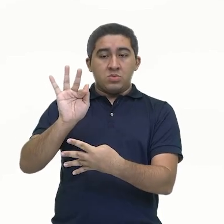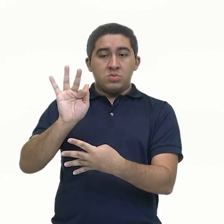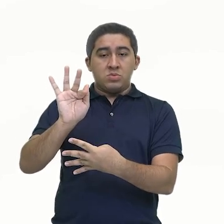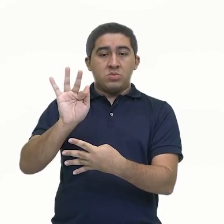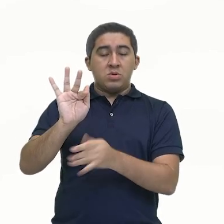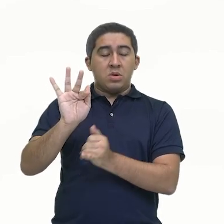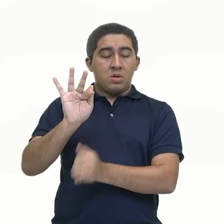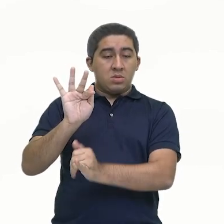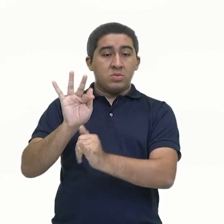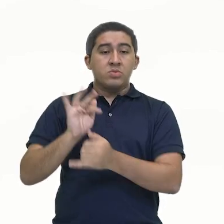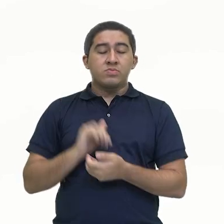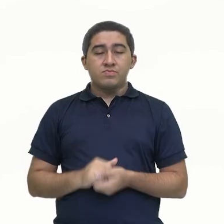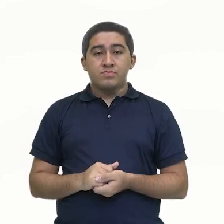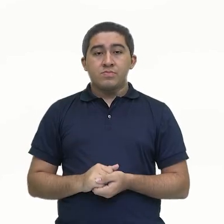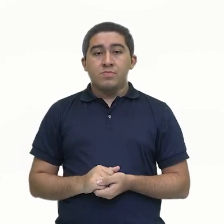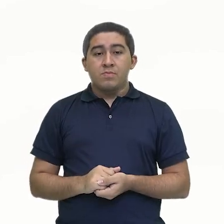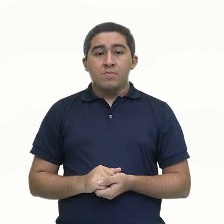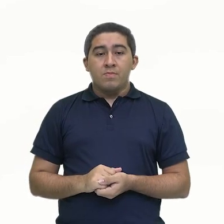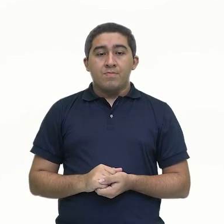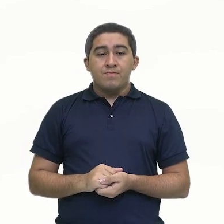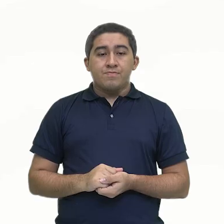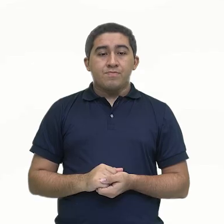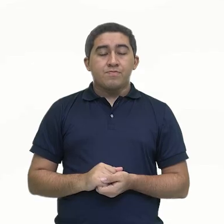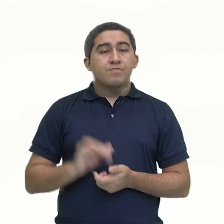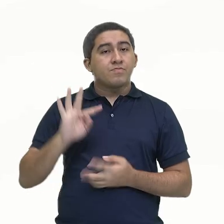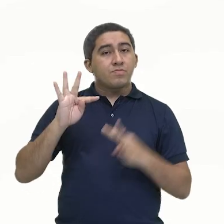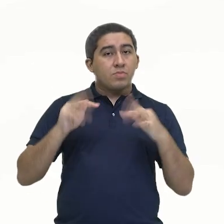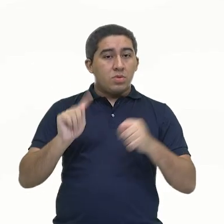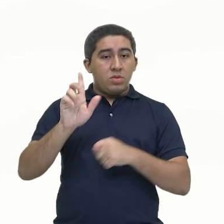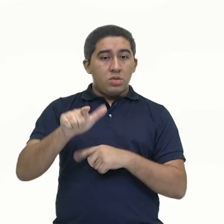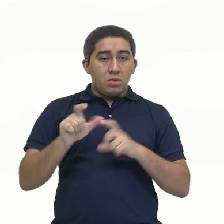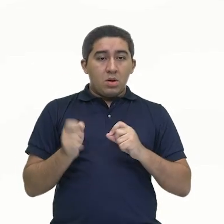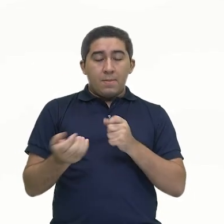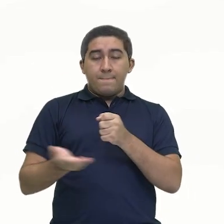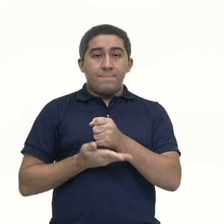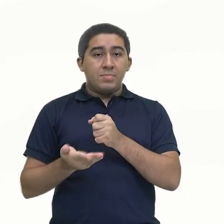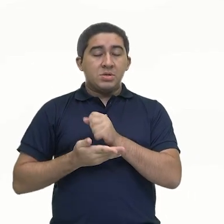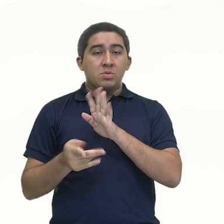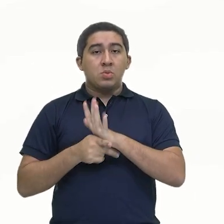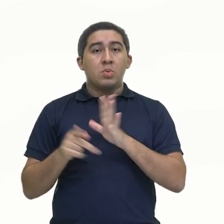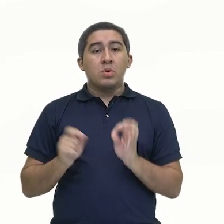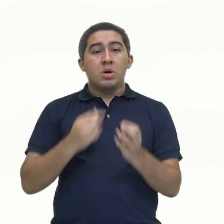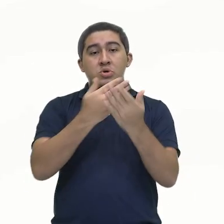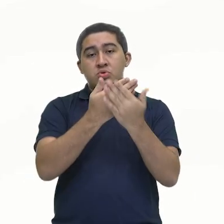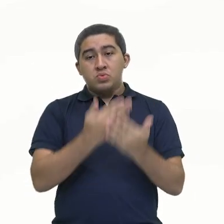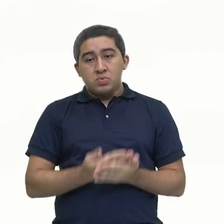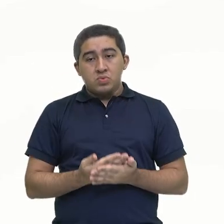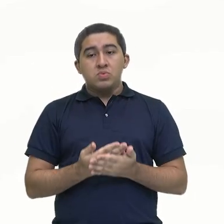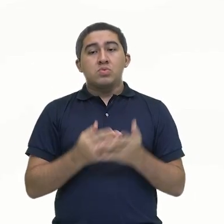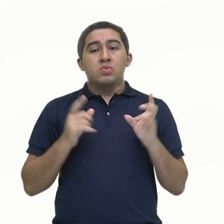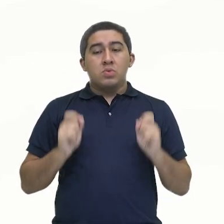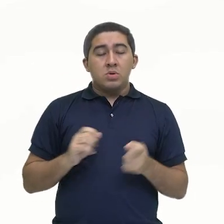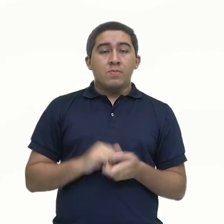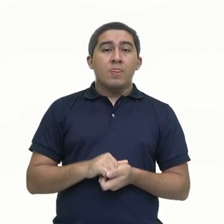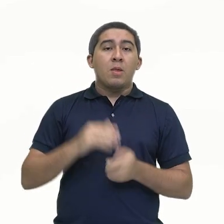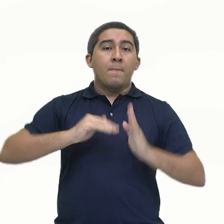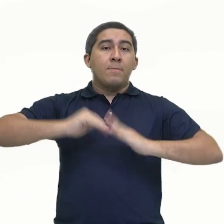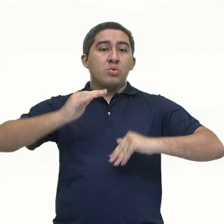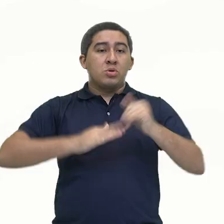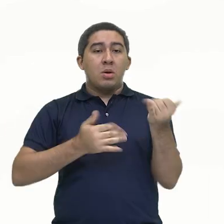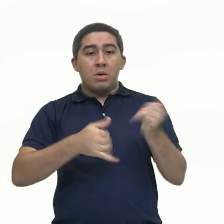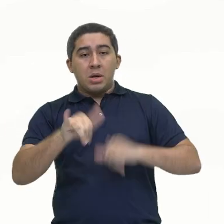cabem 14 elétrons. Gente, tudo isso baseado nos estudos dos químicos,